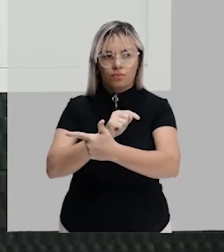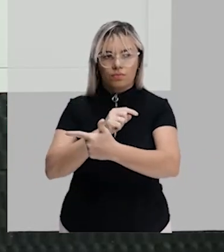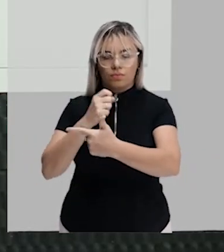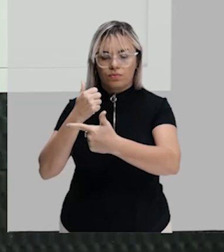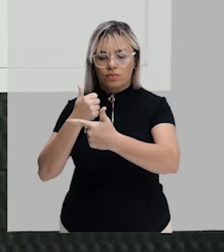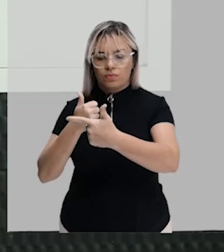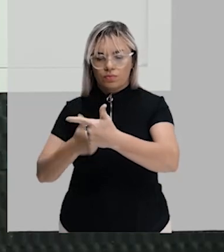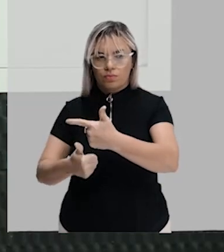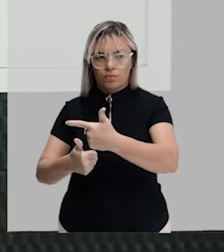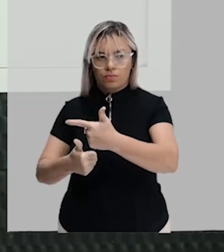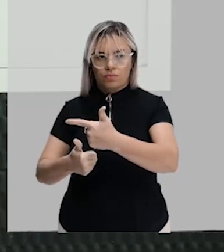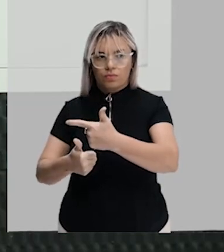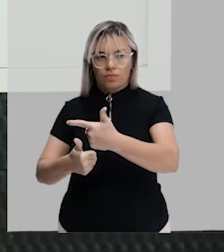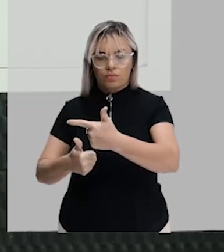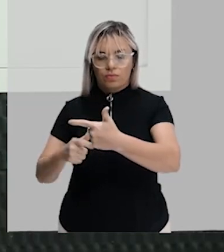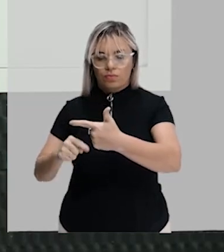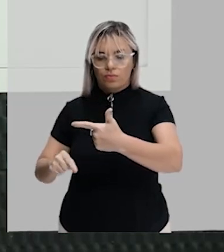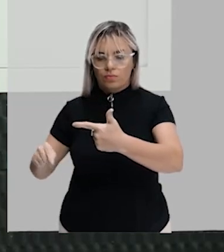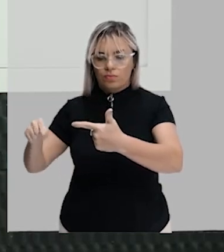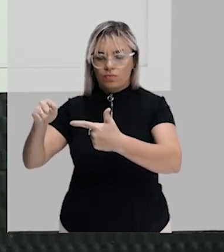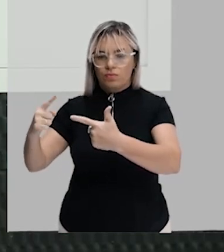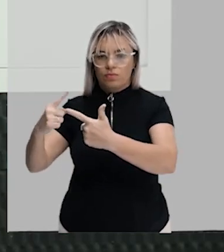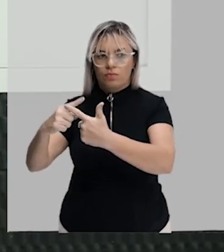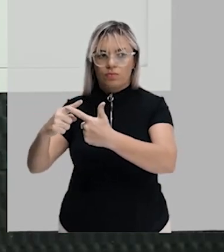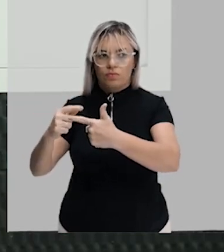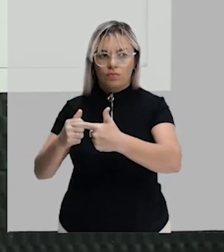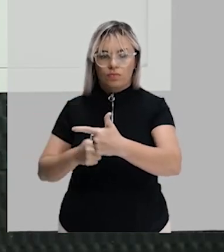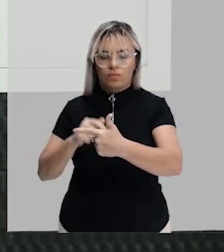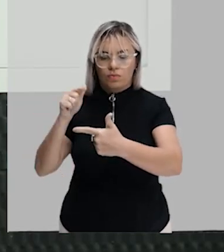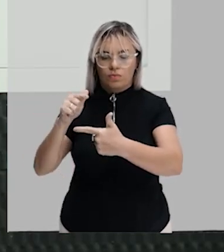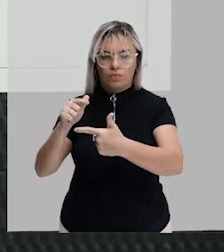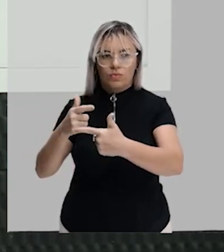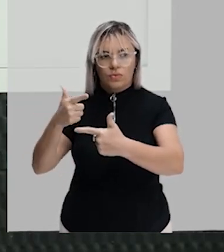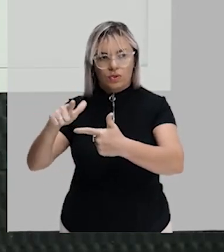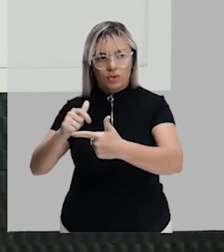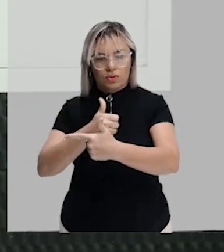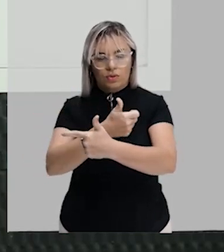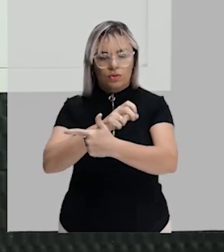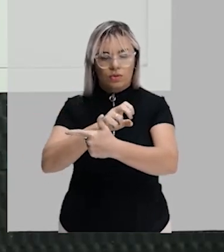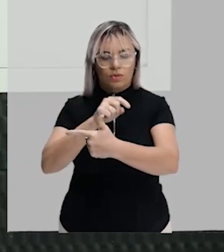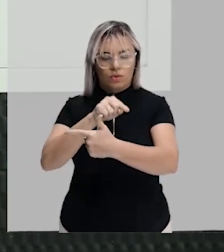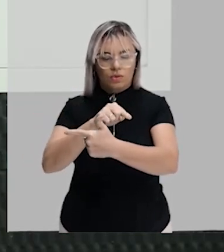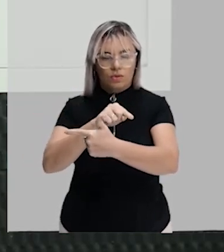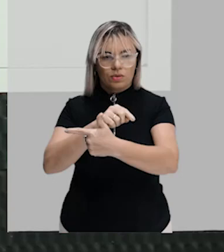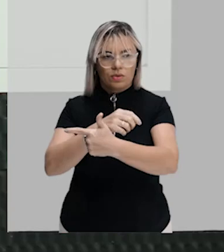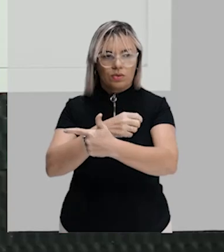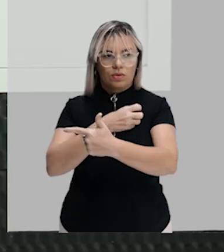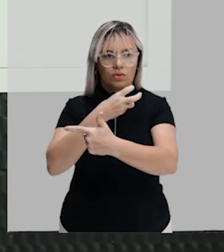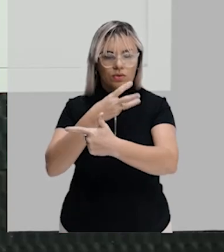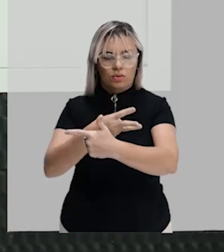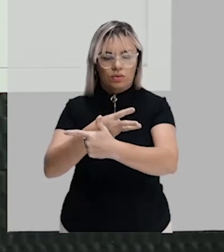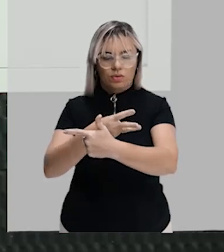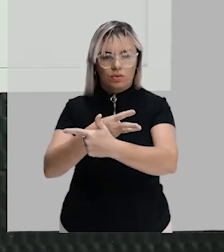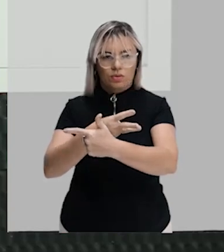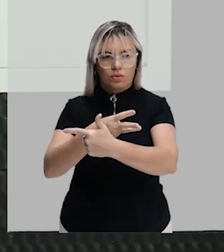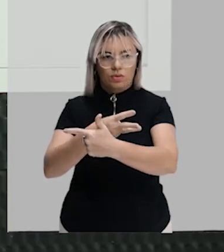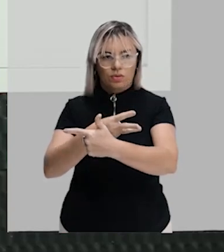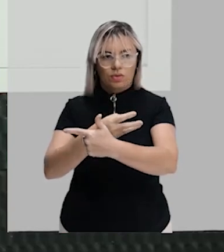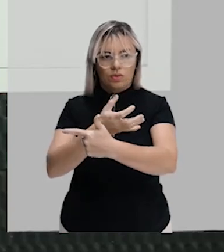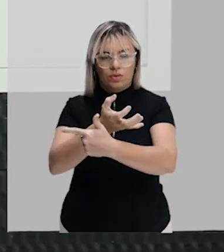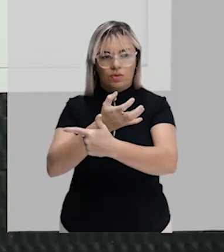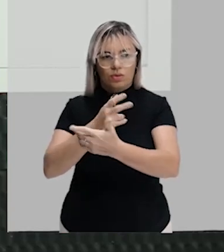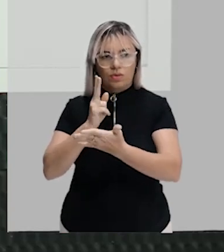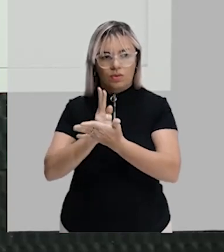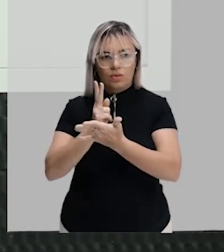1, né, turma? 1 vezes 15, 15. Para 18, 3. Tá? Aí, se eu quero